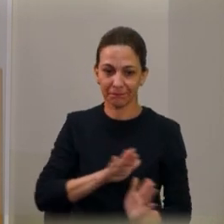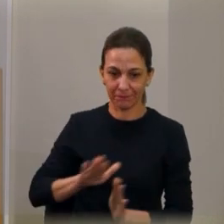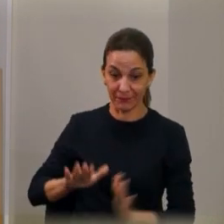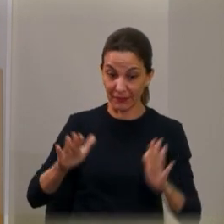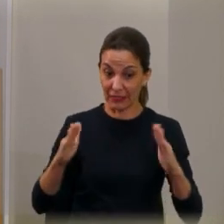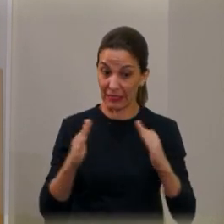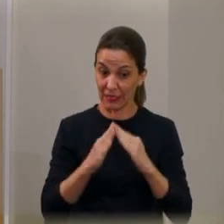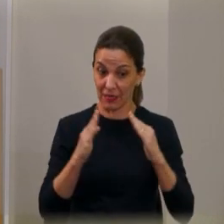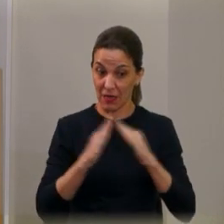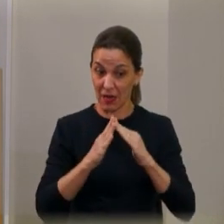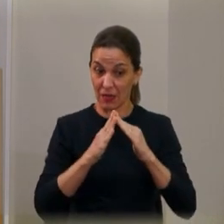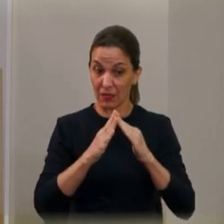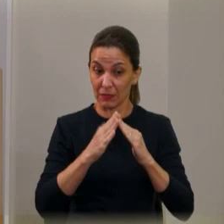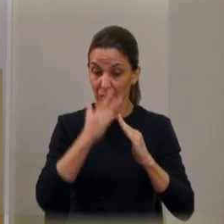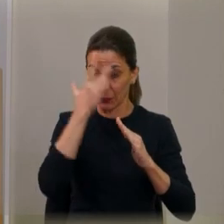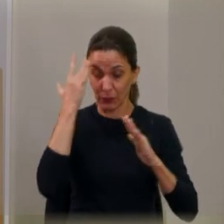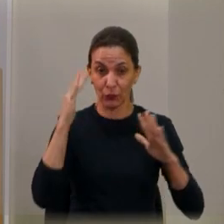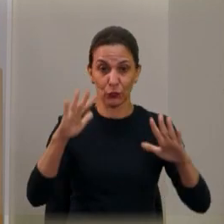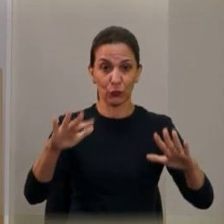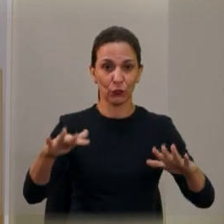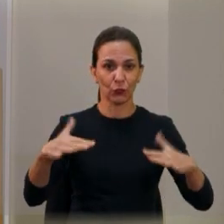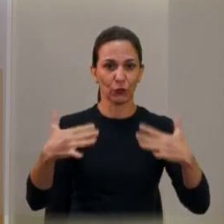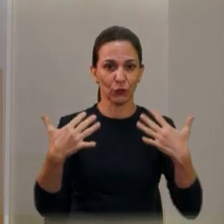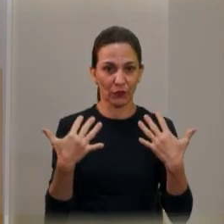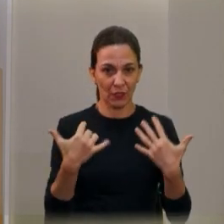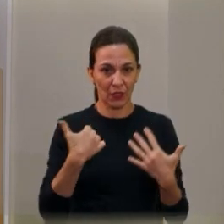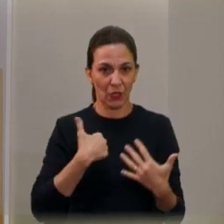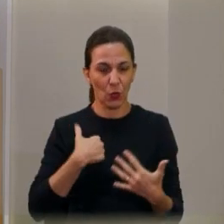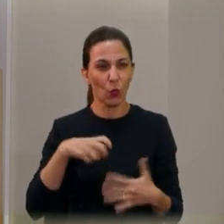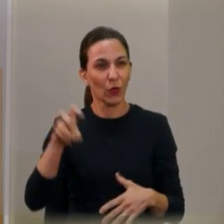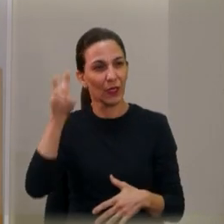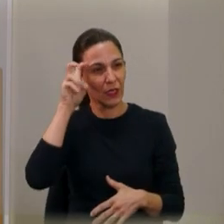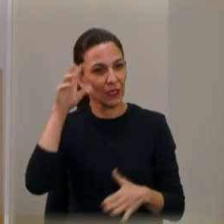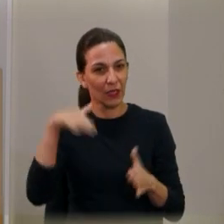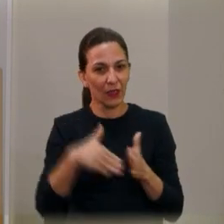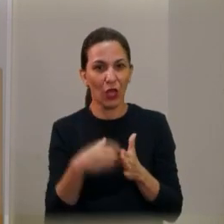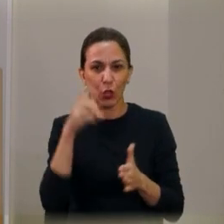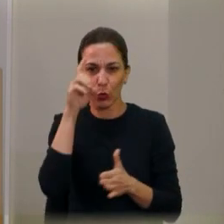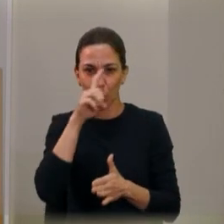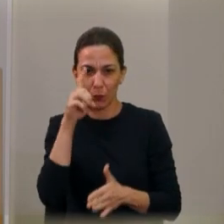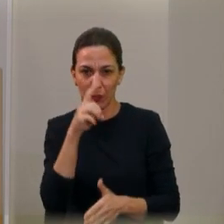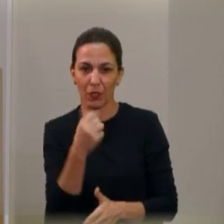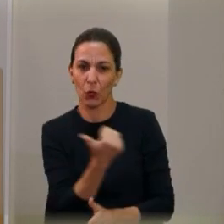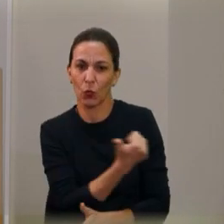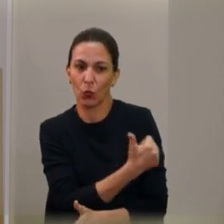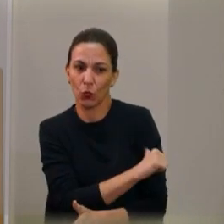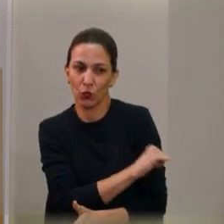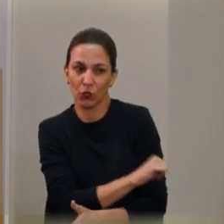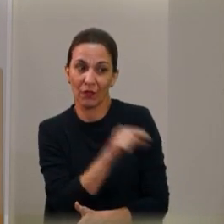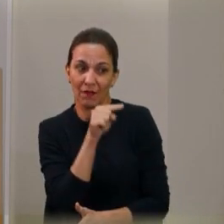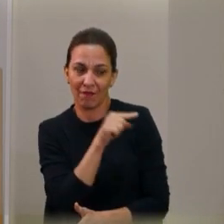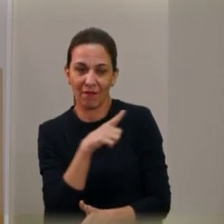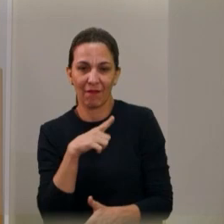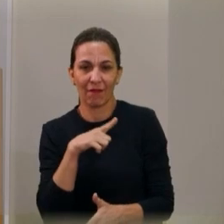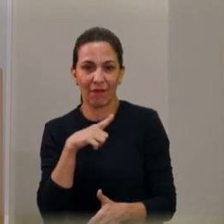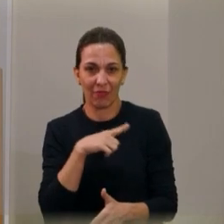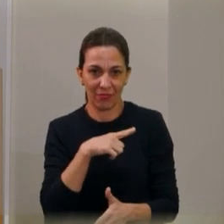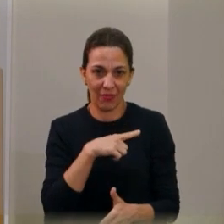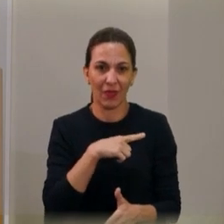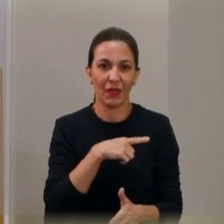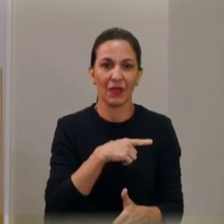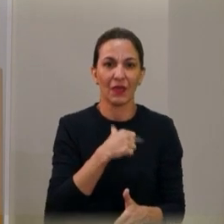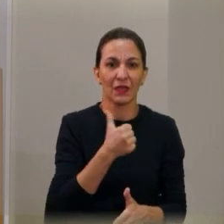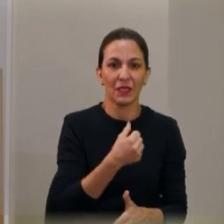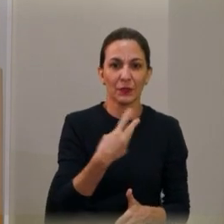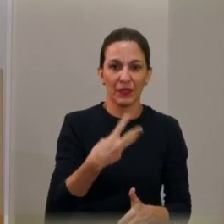de quinta a domingo eu estive na Cidade do Rio de Janeiro a convite da União nacional dos Estudantes construindo a décima terceira